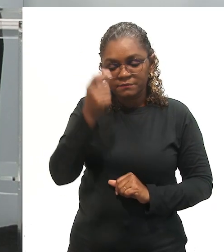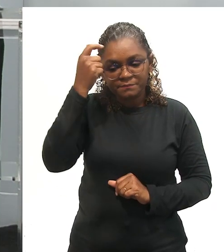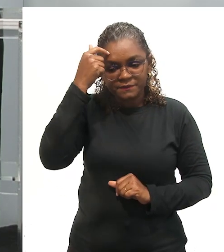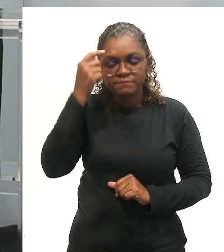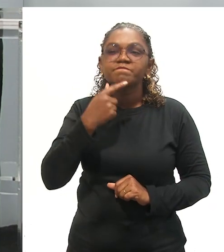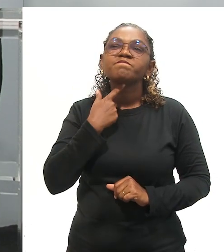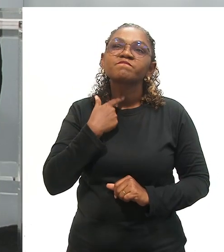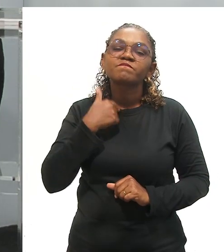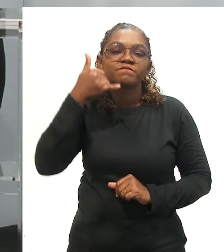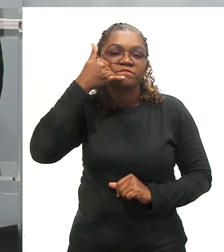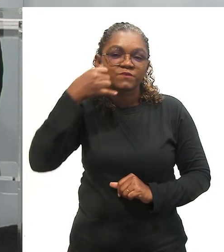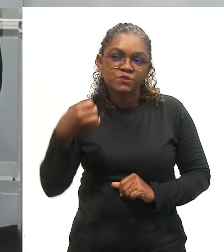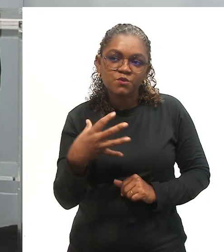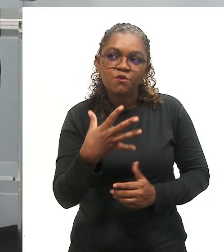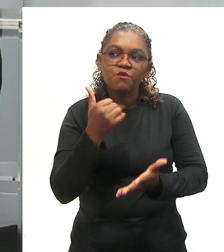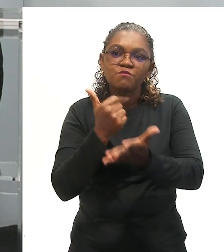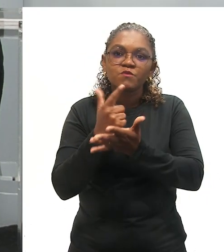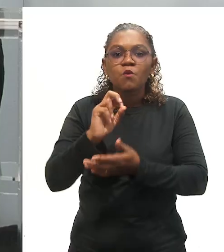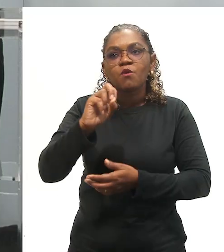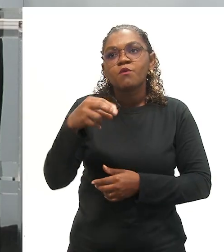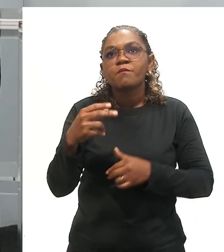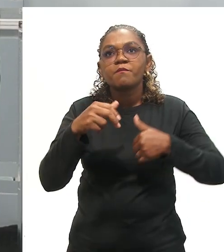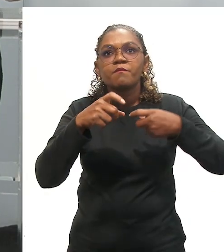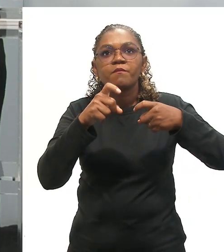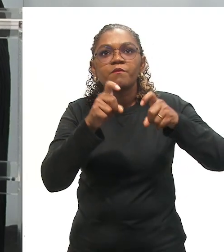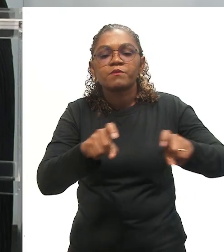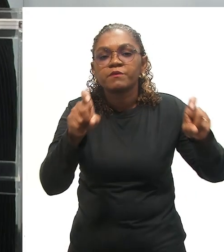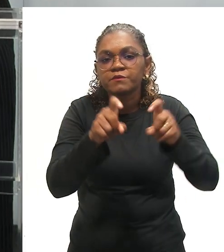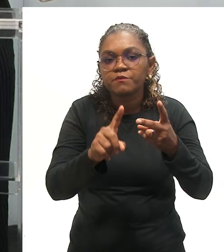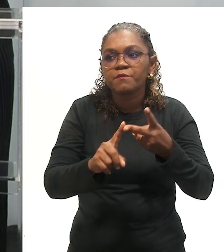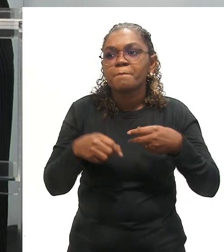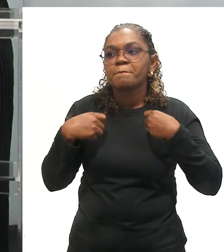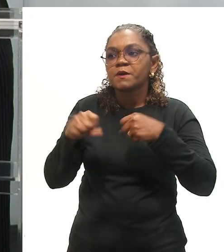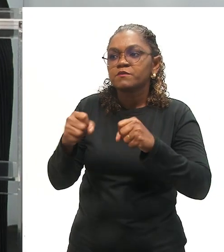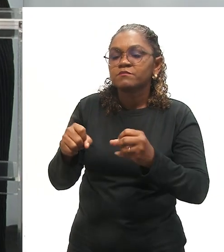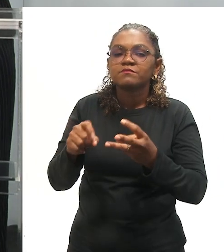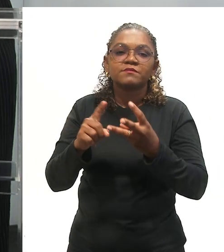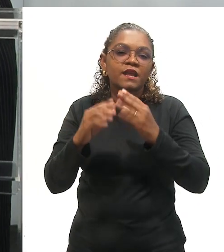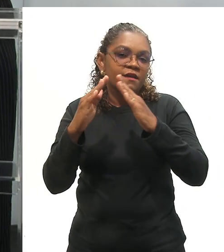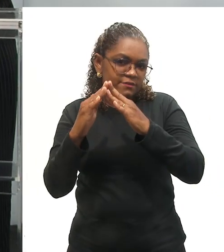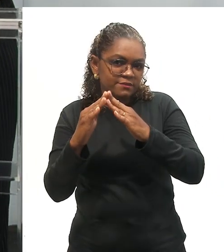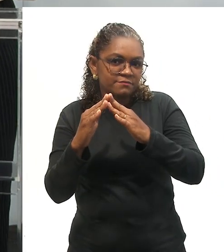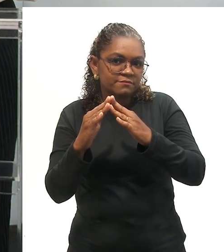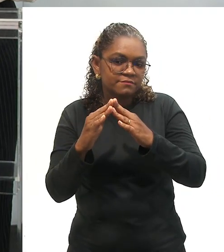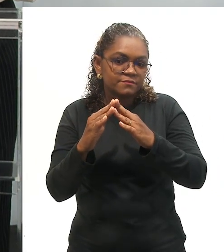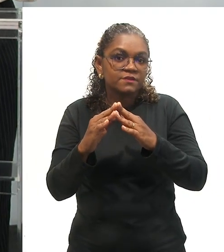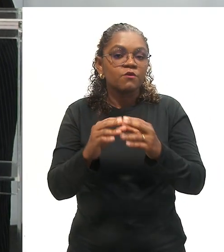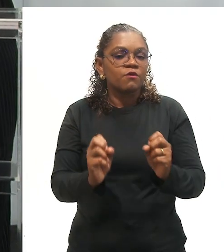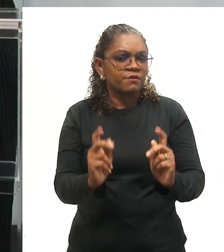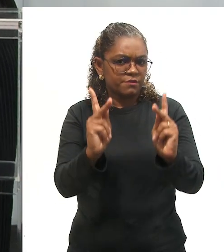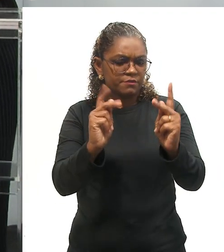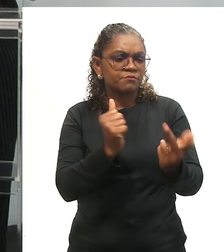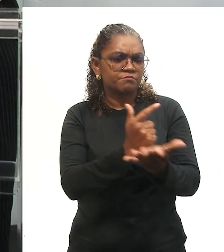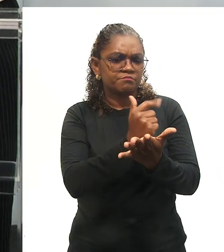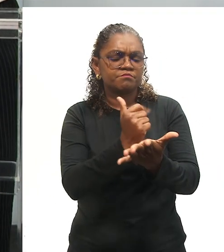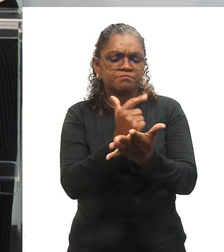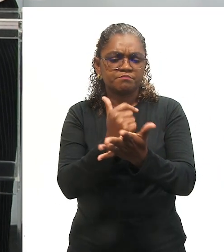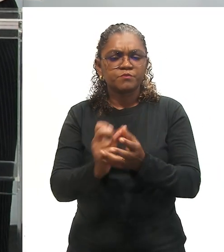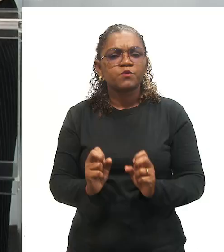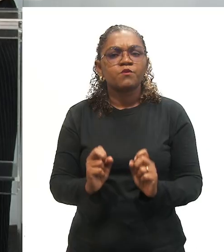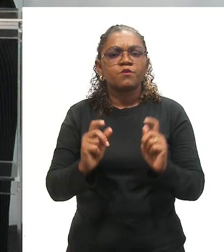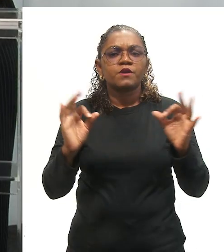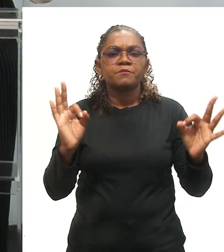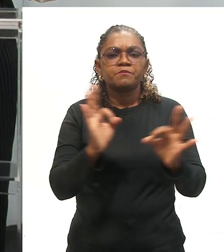celular novo, queria um computador, queria uma moto, um carro, queria uma casa. Quando você chegar lá, o dia que você tiver essas